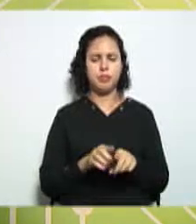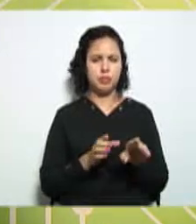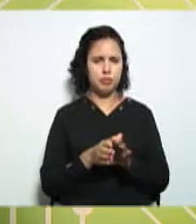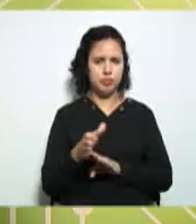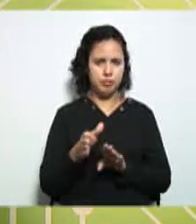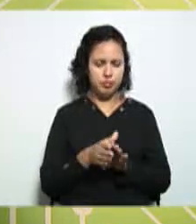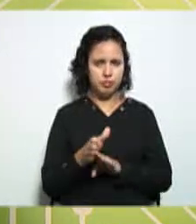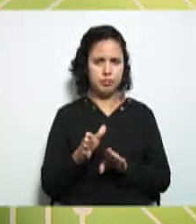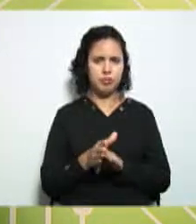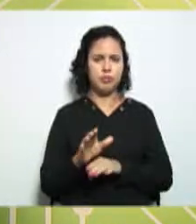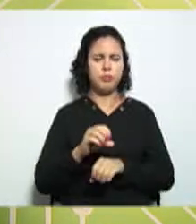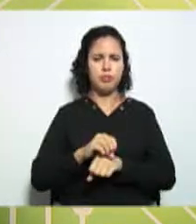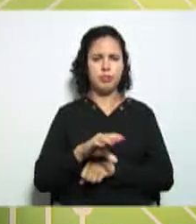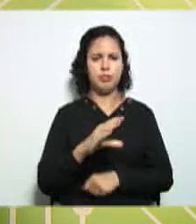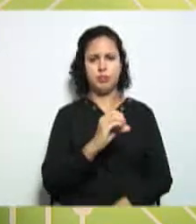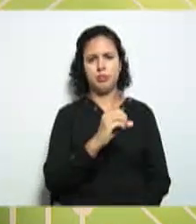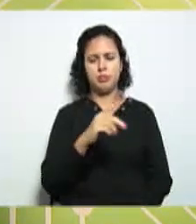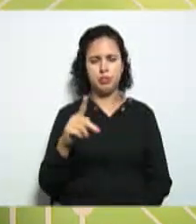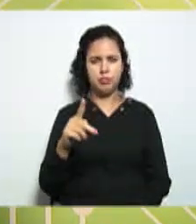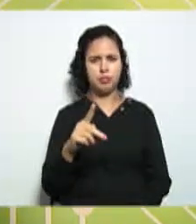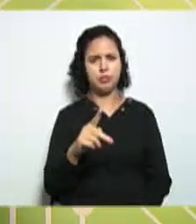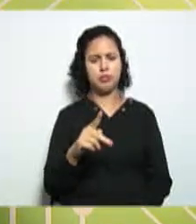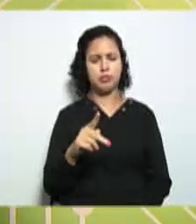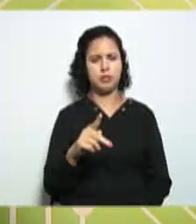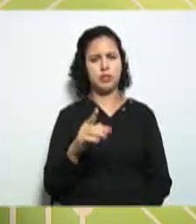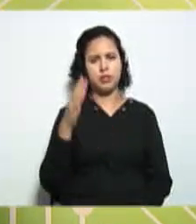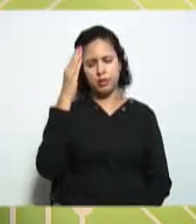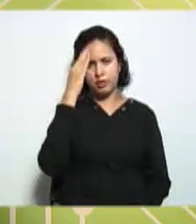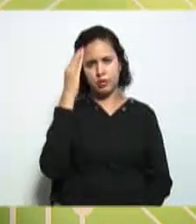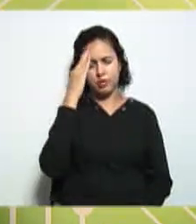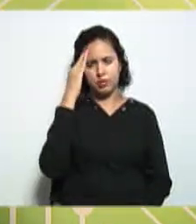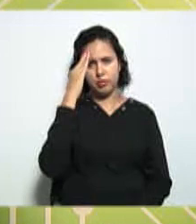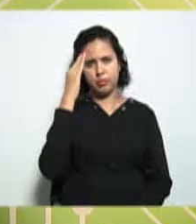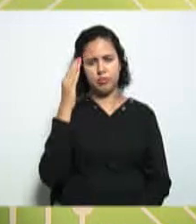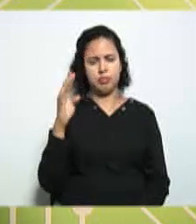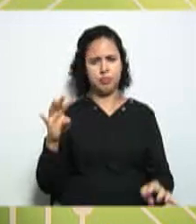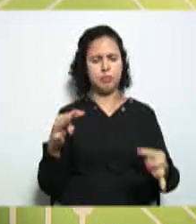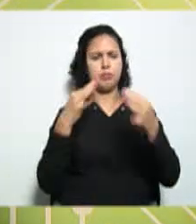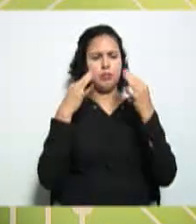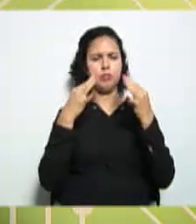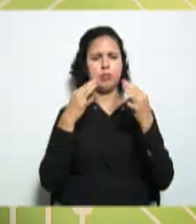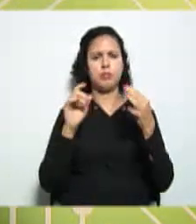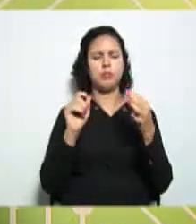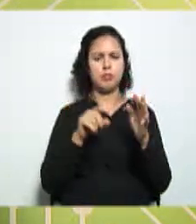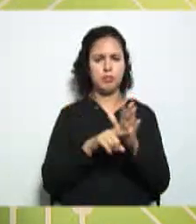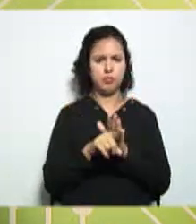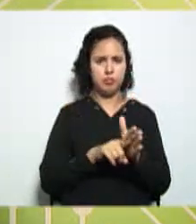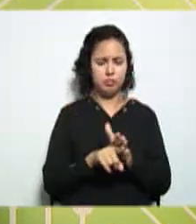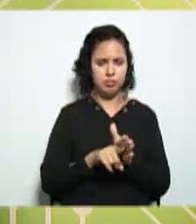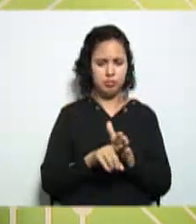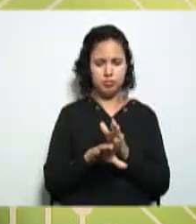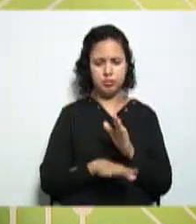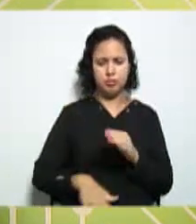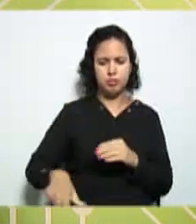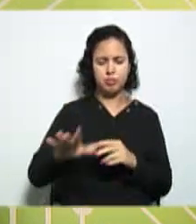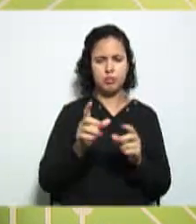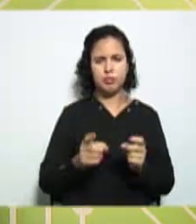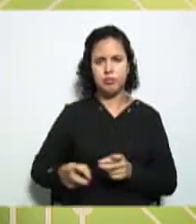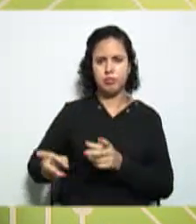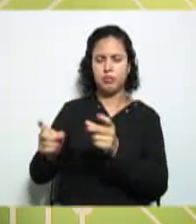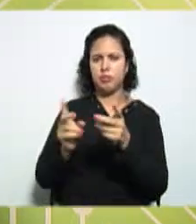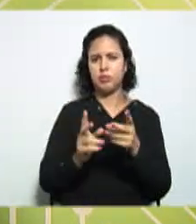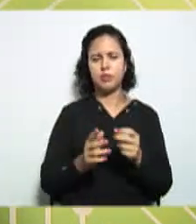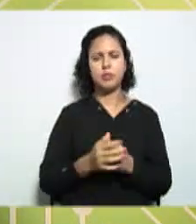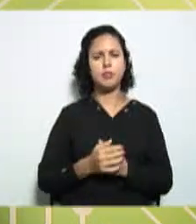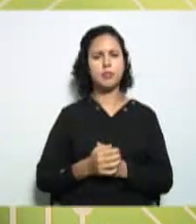na orientação de cooperativas, eles estão atentos à questão da pesquisa de mercado.